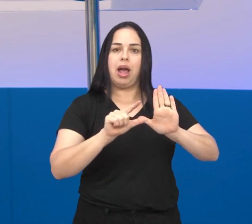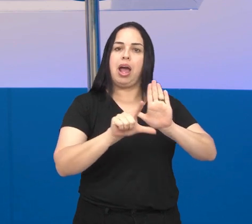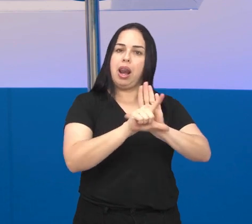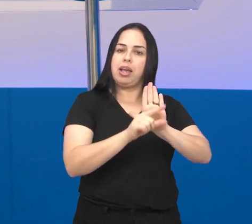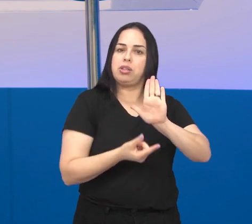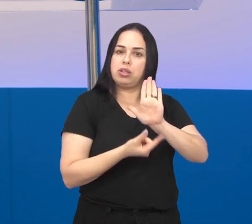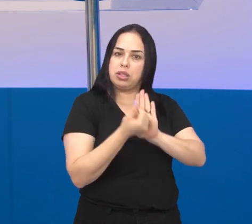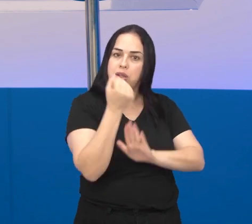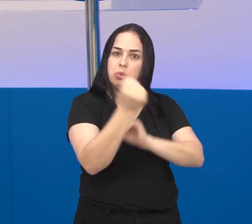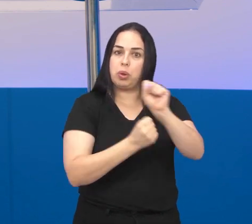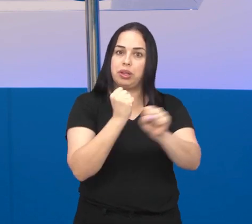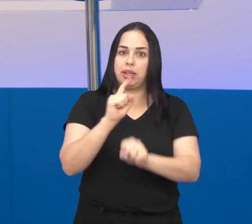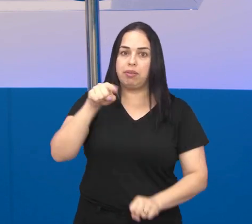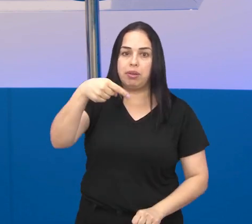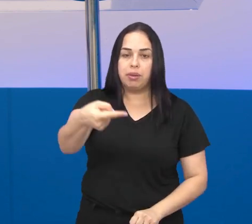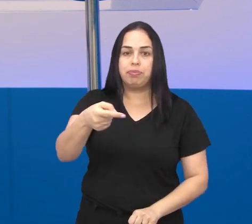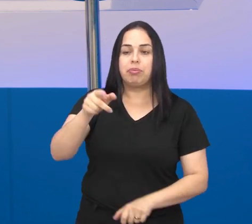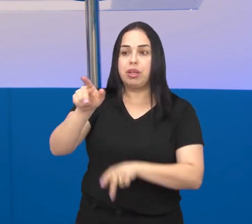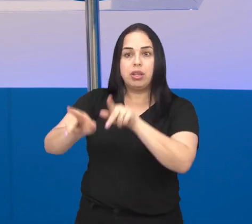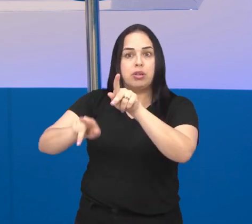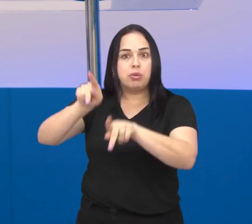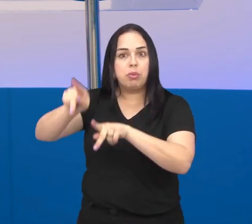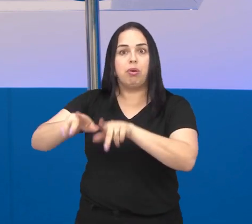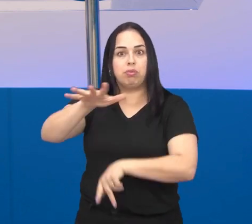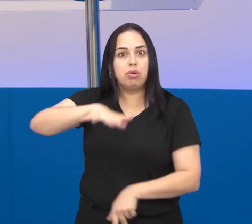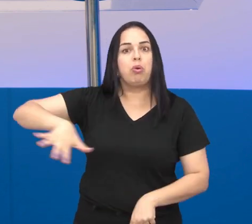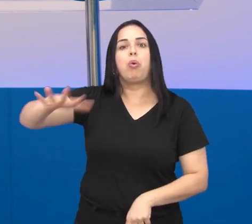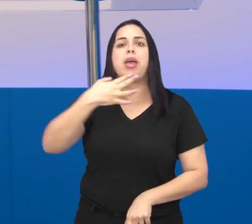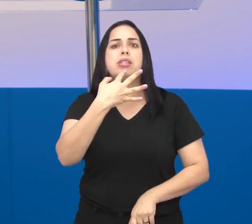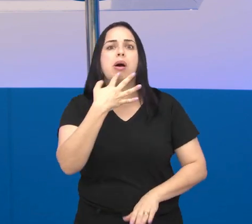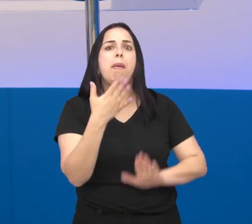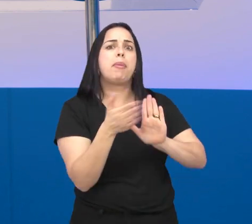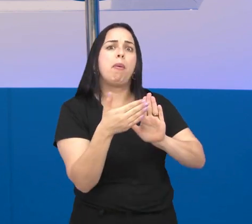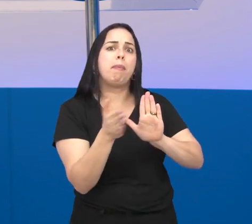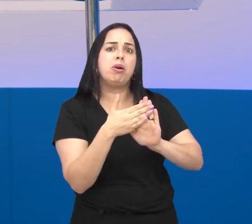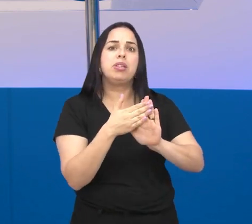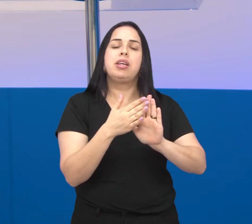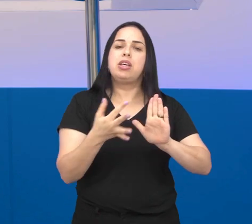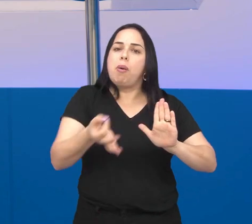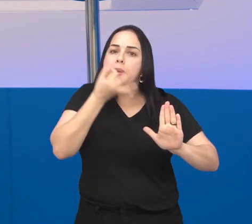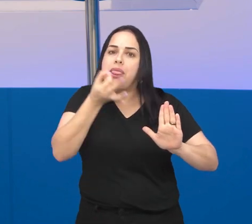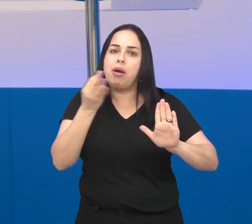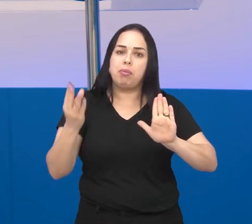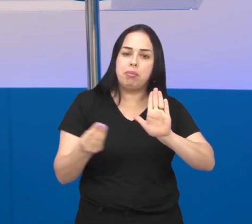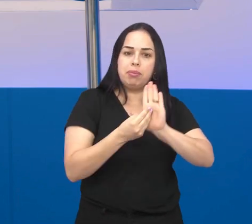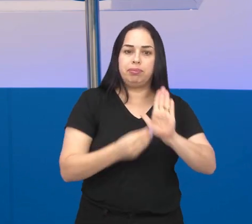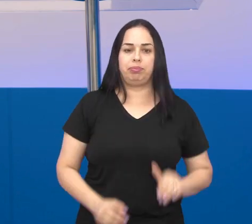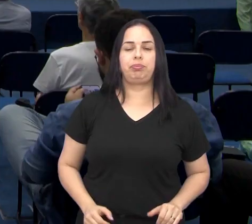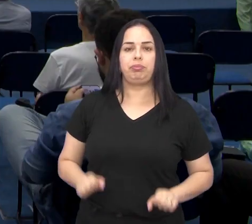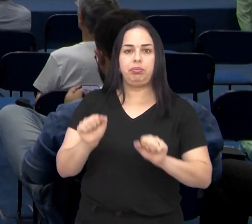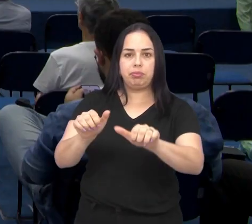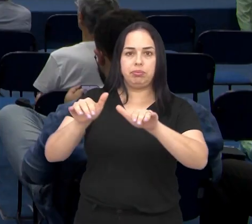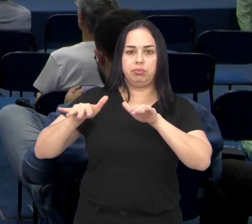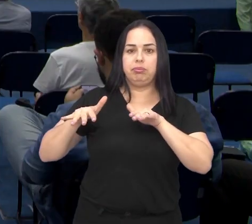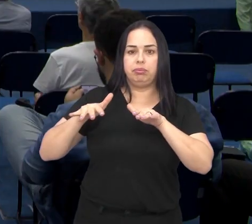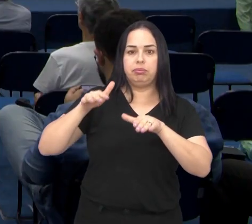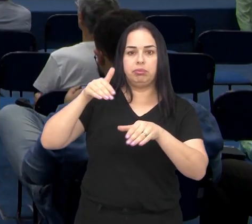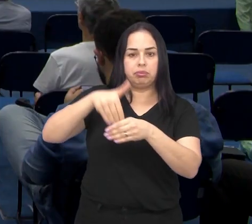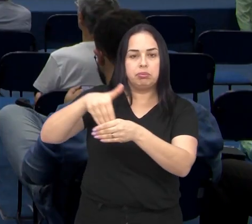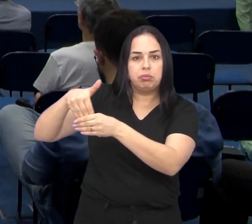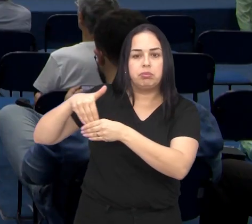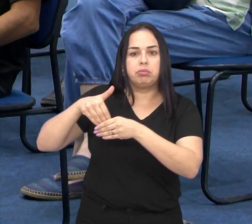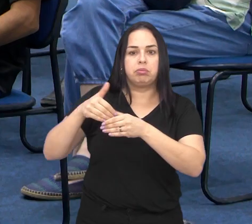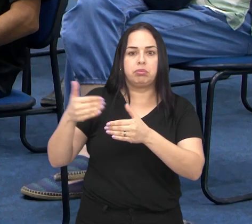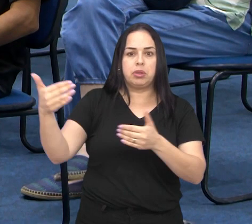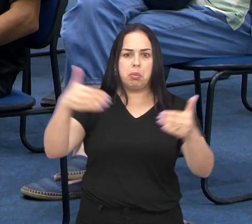Orçamentária Anual. Na ocasião, os moradores conheceram melhor a proposta e deram sugestões. Confira. O plenário da